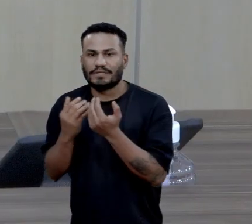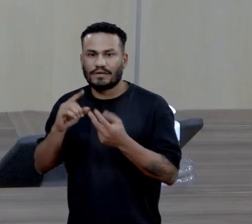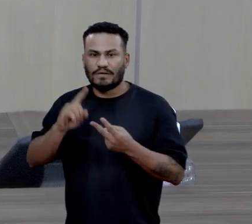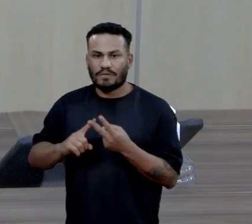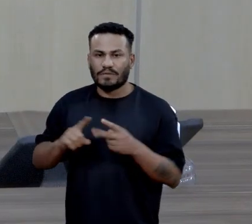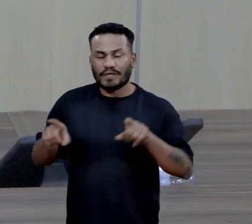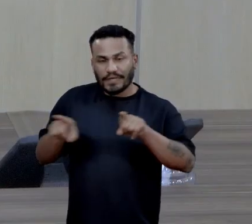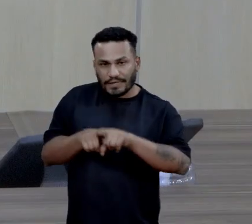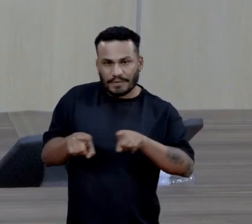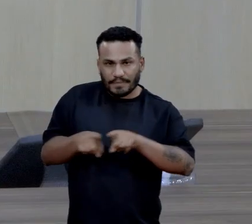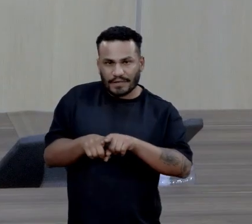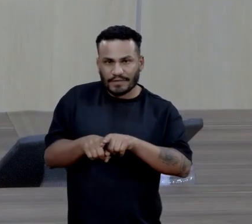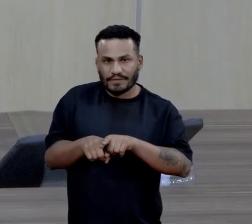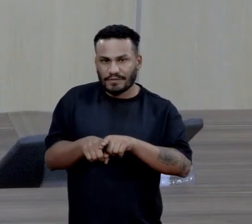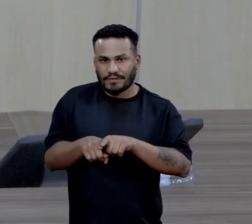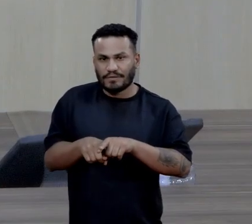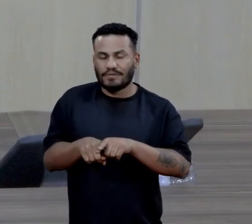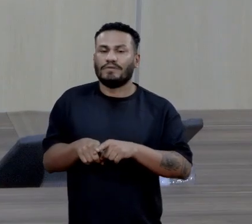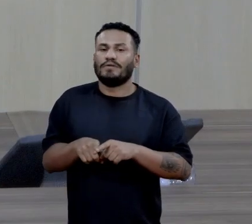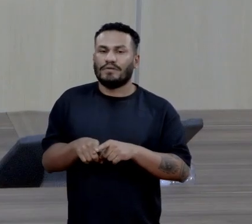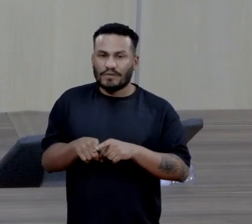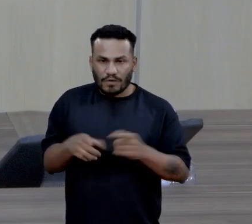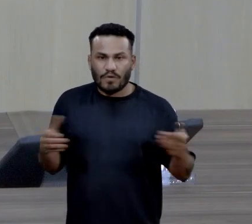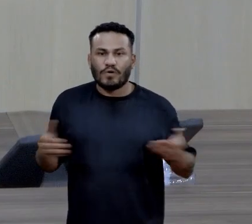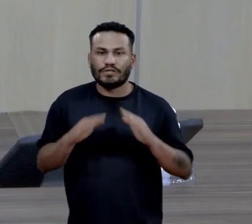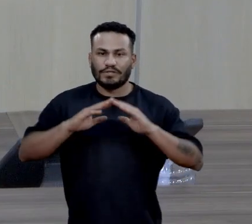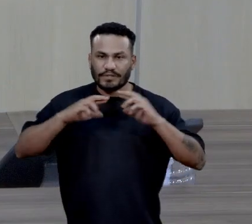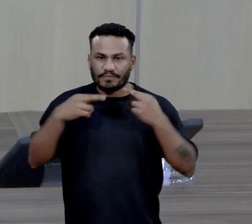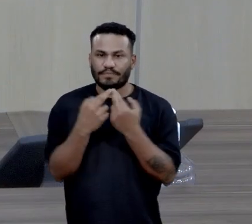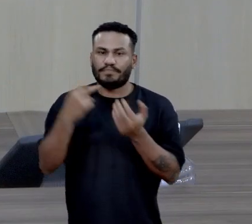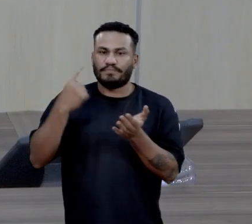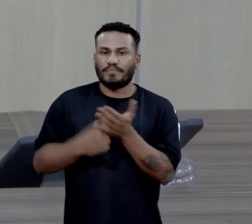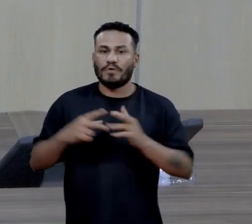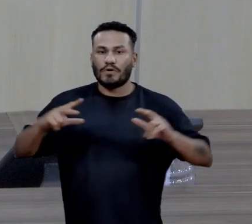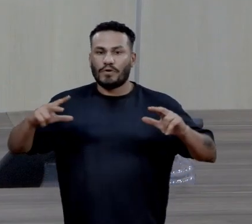também na sessão de hoje, por